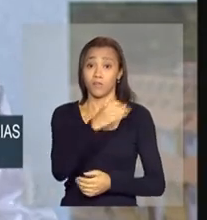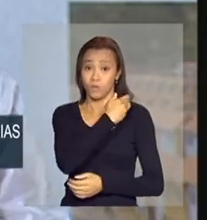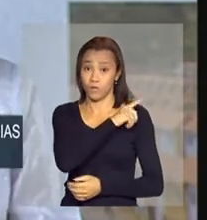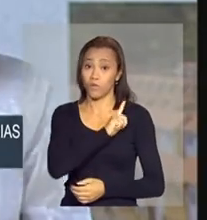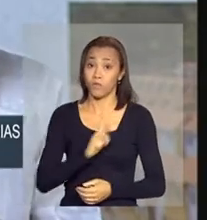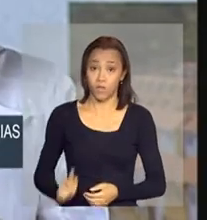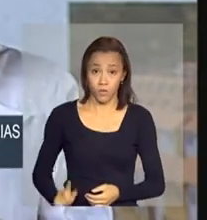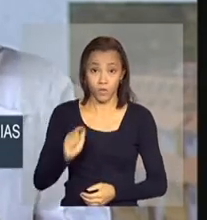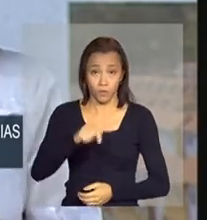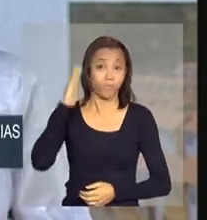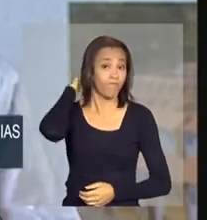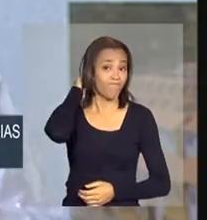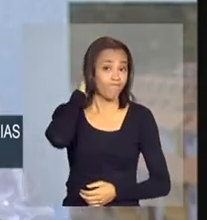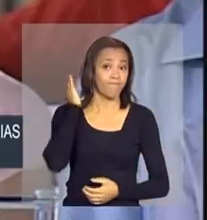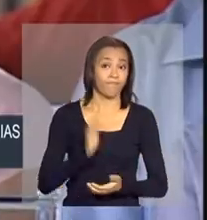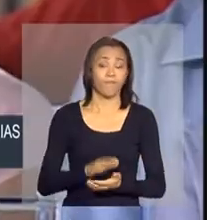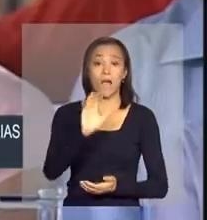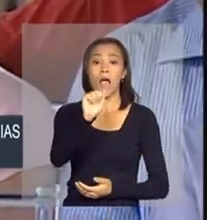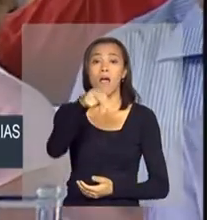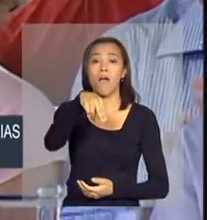Pará Ana Júlia carepa